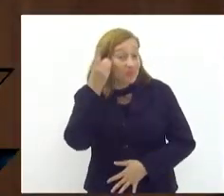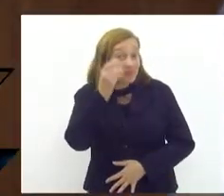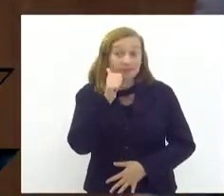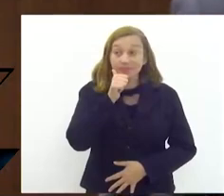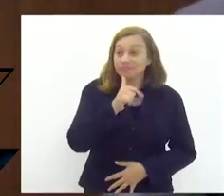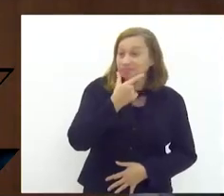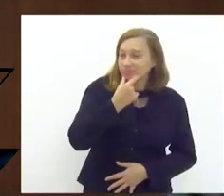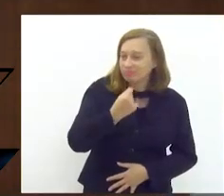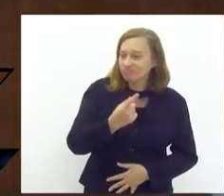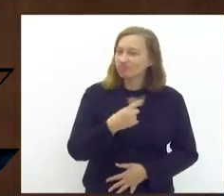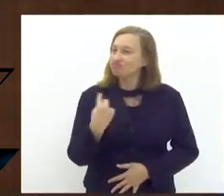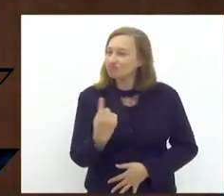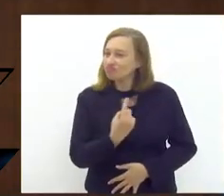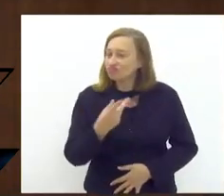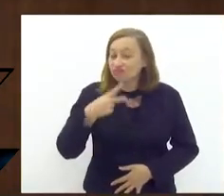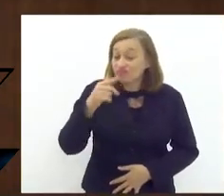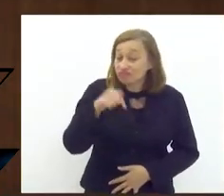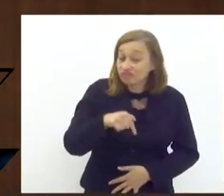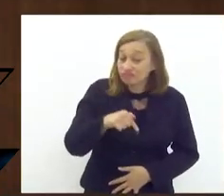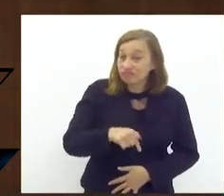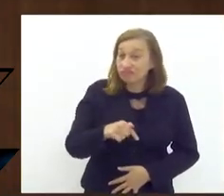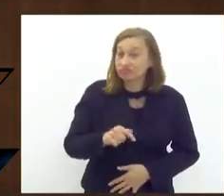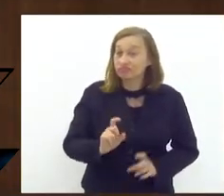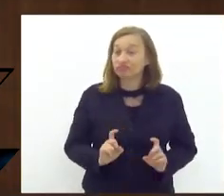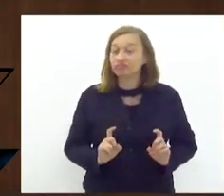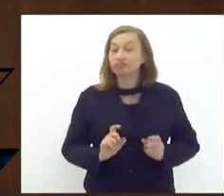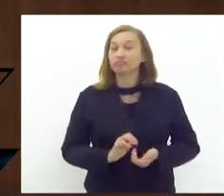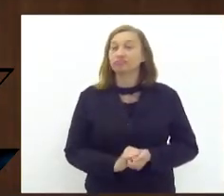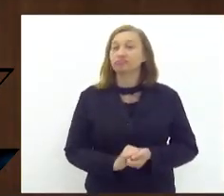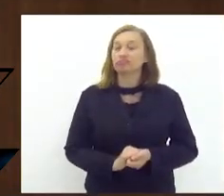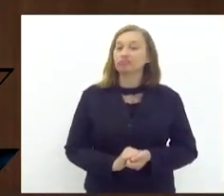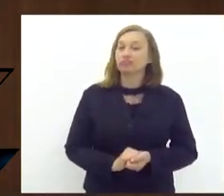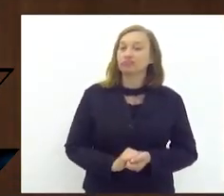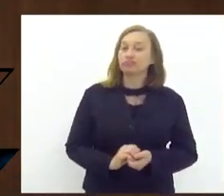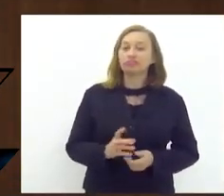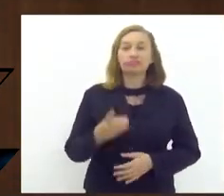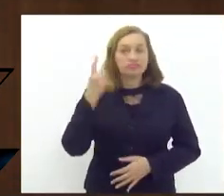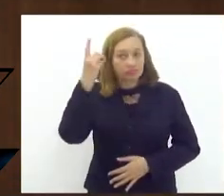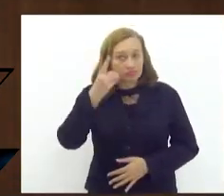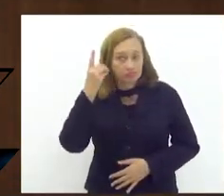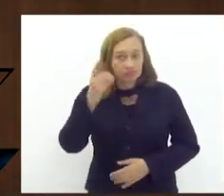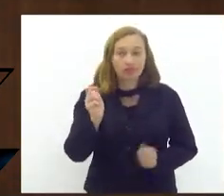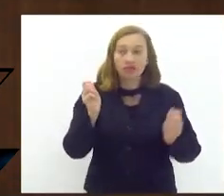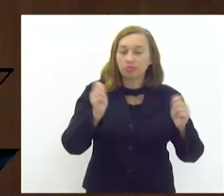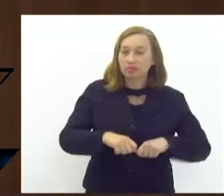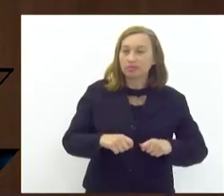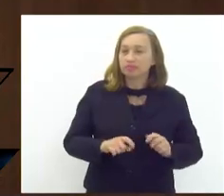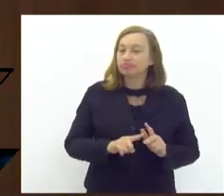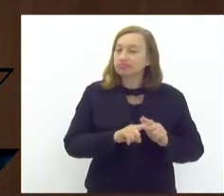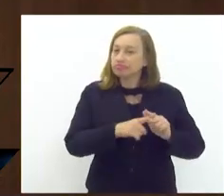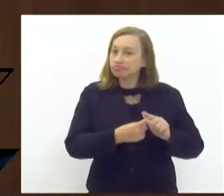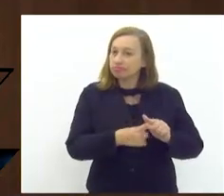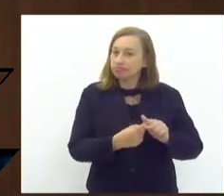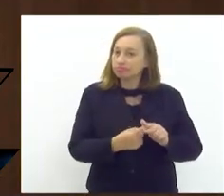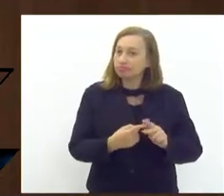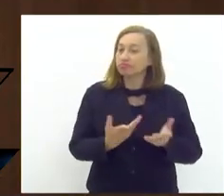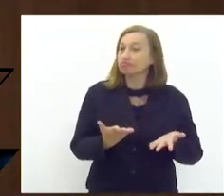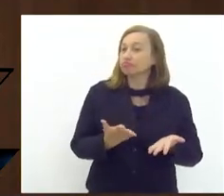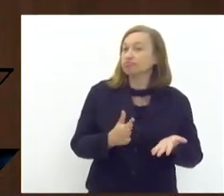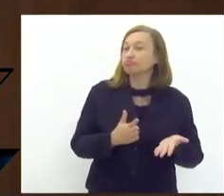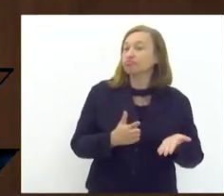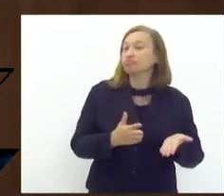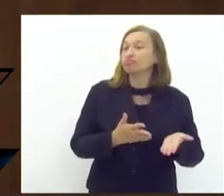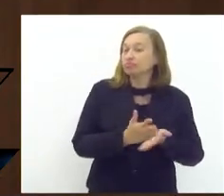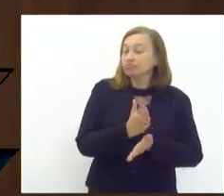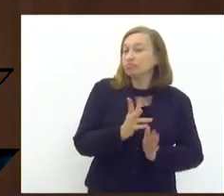que o que nós trazemos aqui enquanto bancada é a possibilidade real da regulamentação e da execução do projeto que